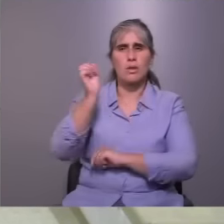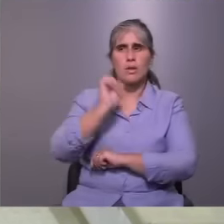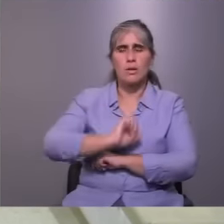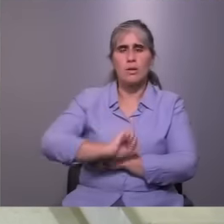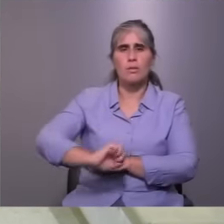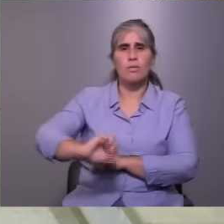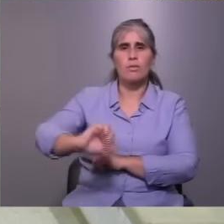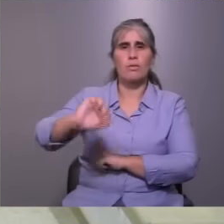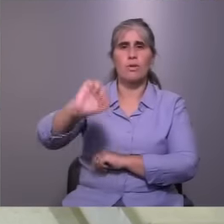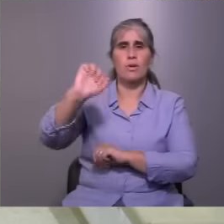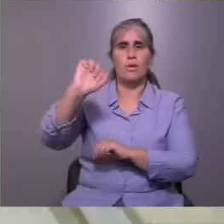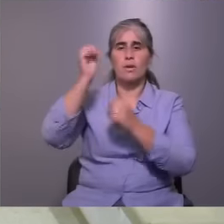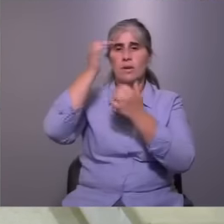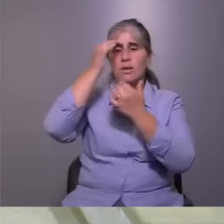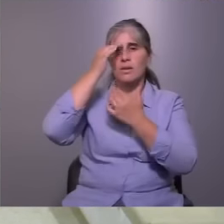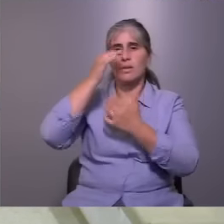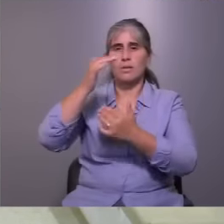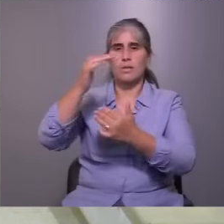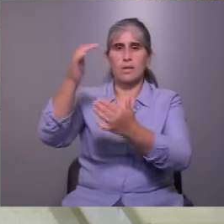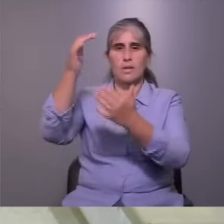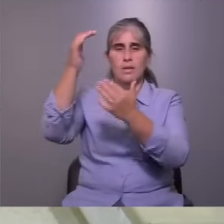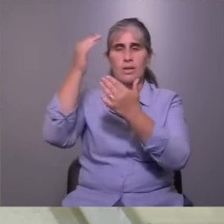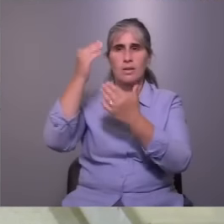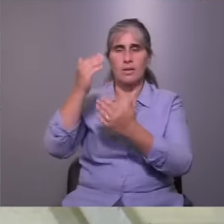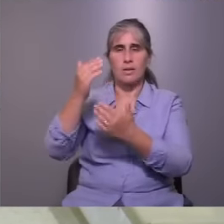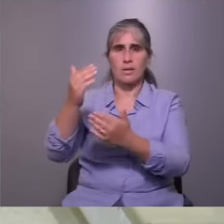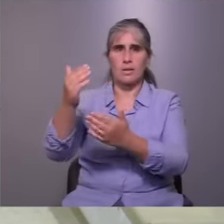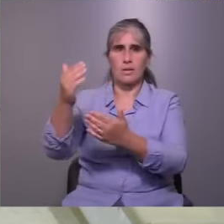salve estrela do